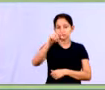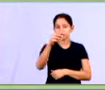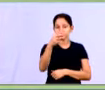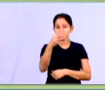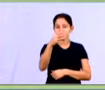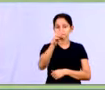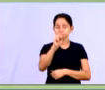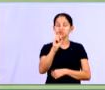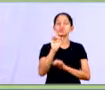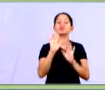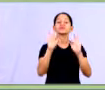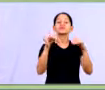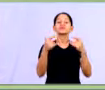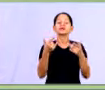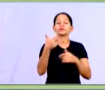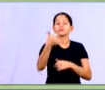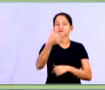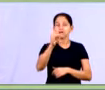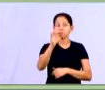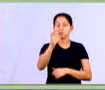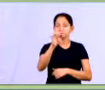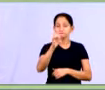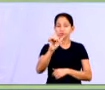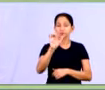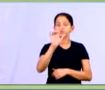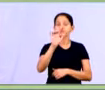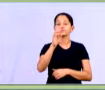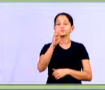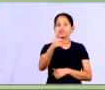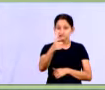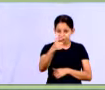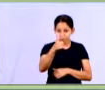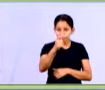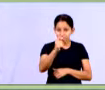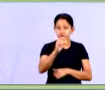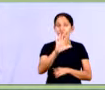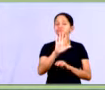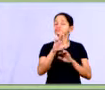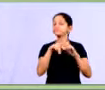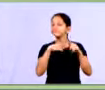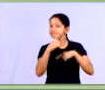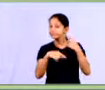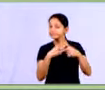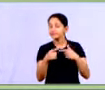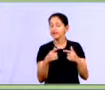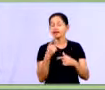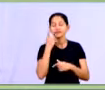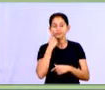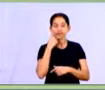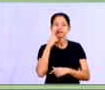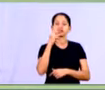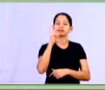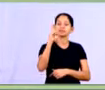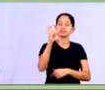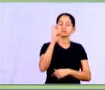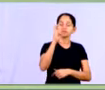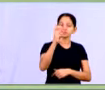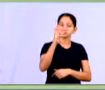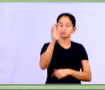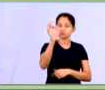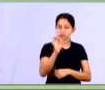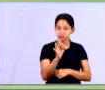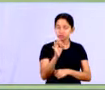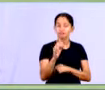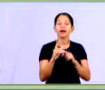resultado final de 10,20. Significa que o capital de terceiros é 55% e o capital próprio